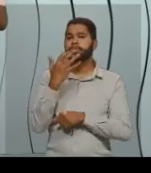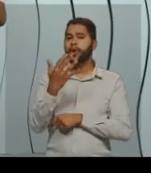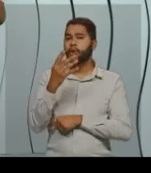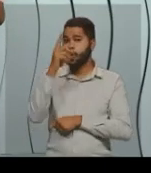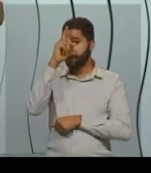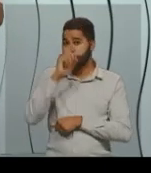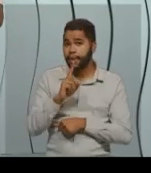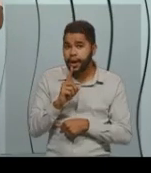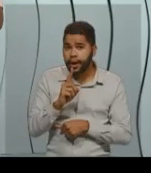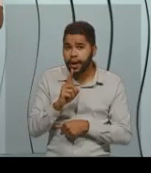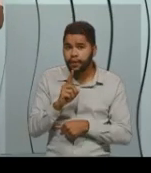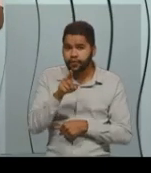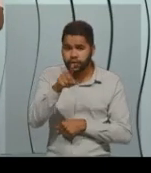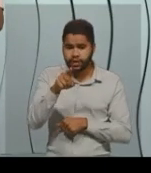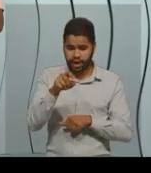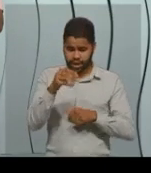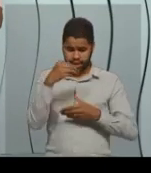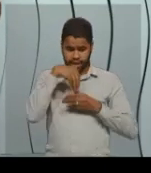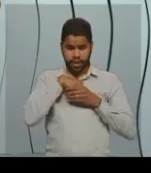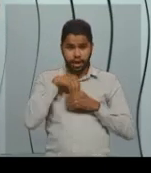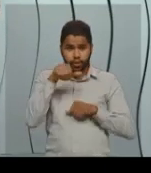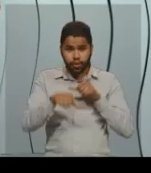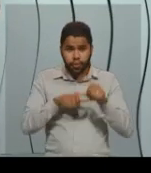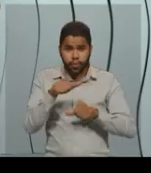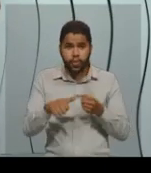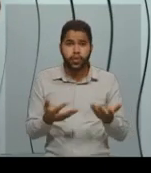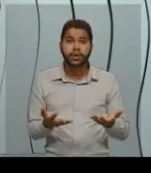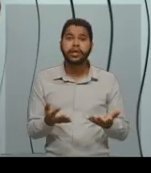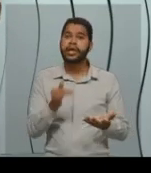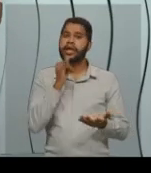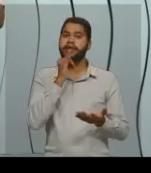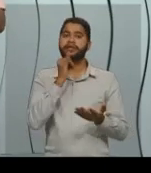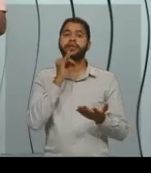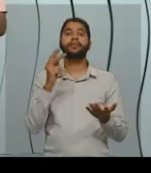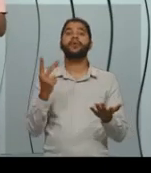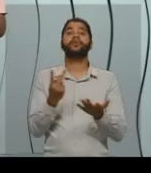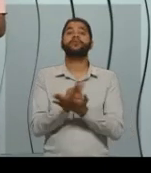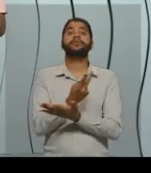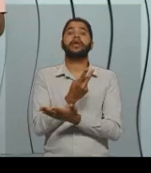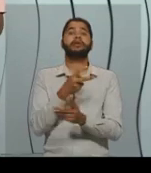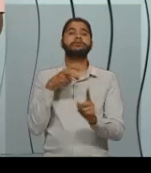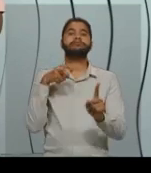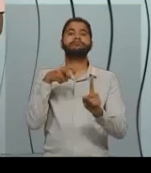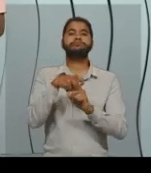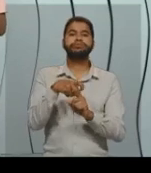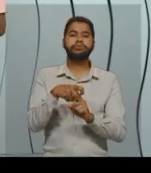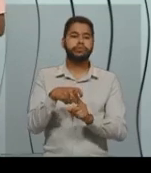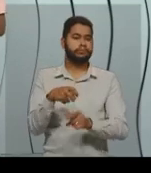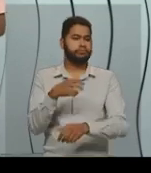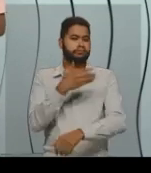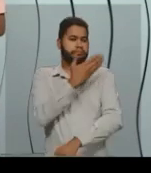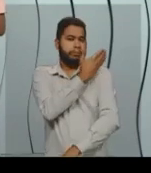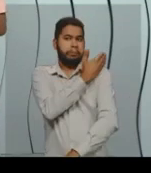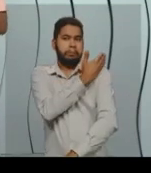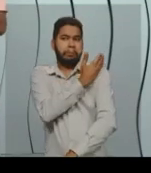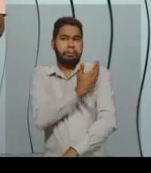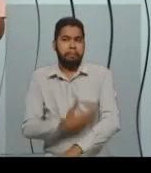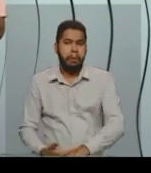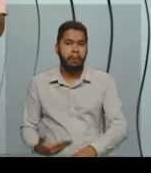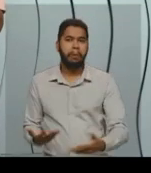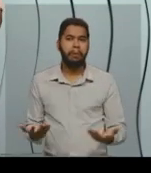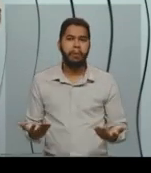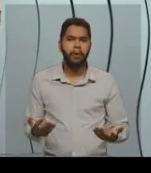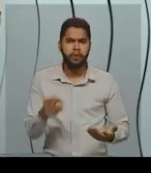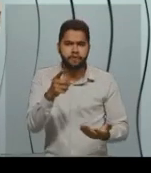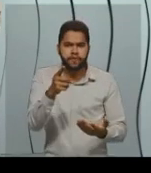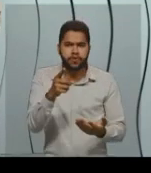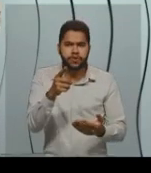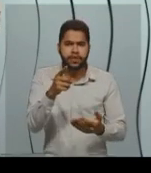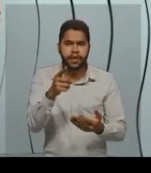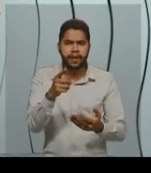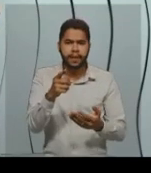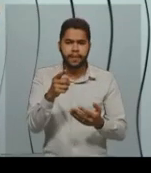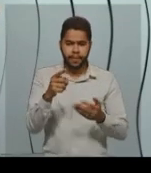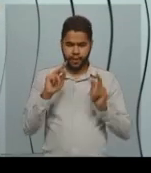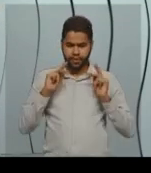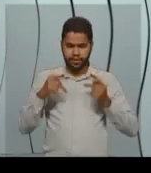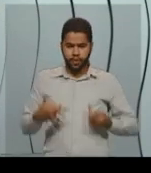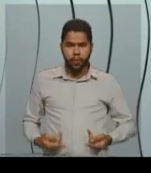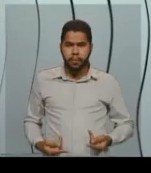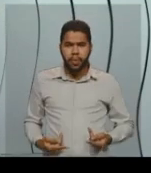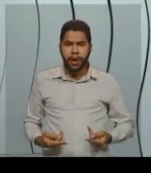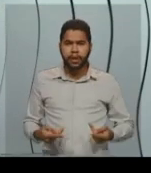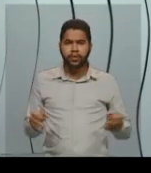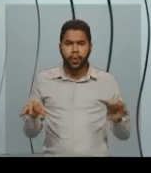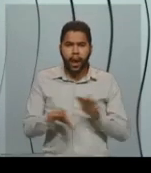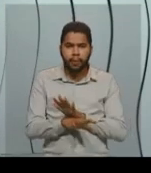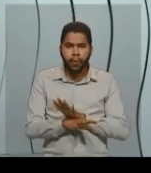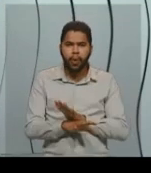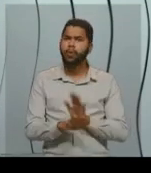Se por acaso, por um acidente, espero que não, viu, aluno, você perca um membro do seu corpo, você não deixa de ser humano, certo?